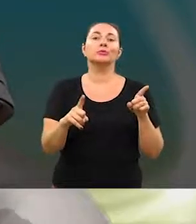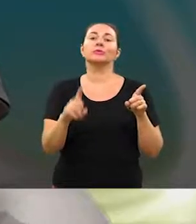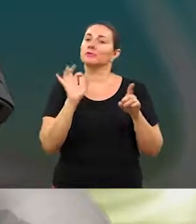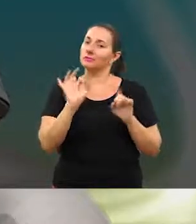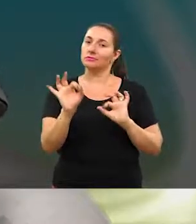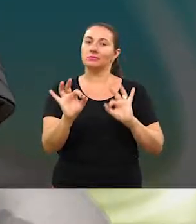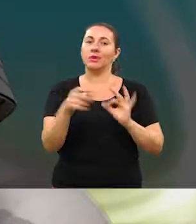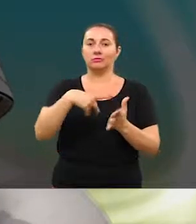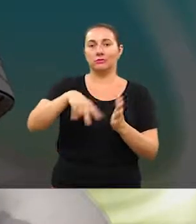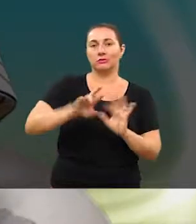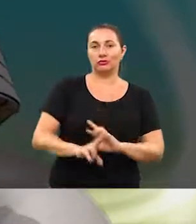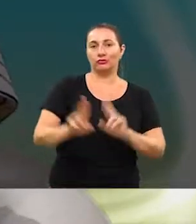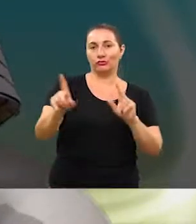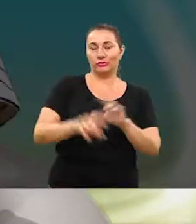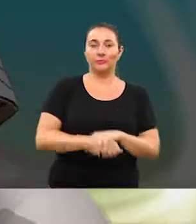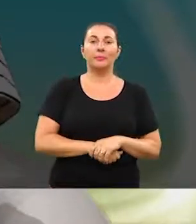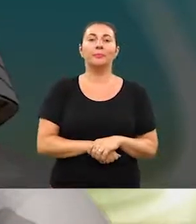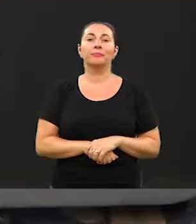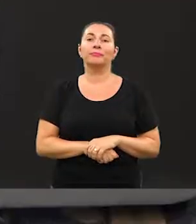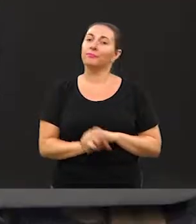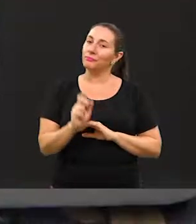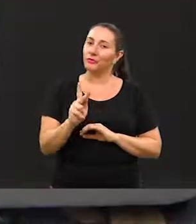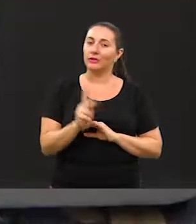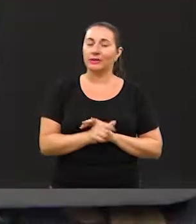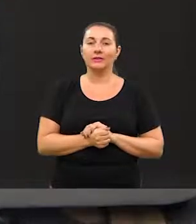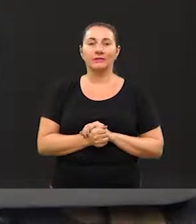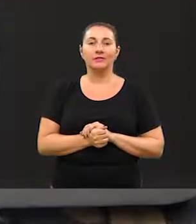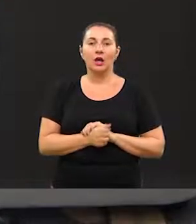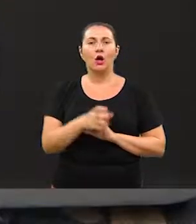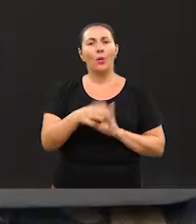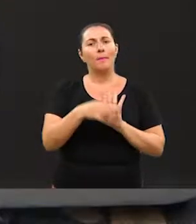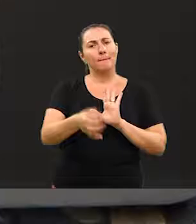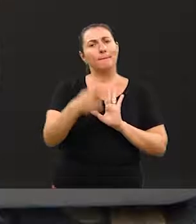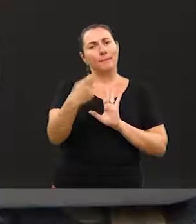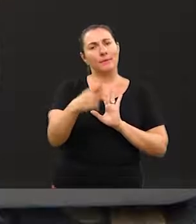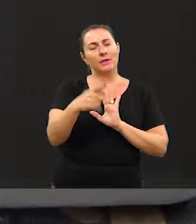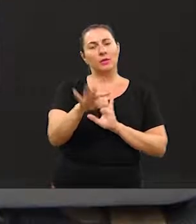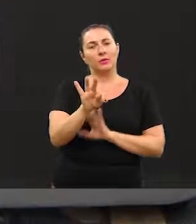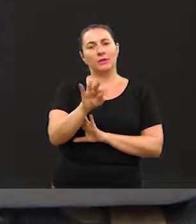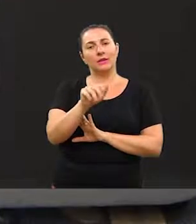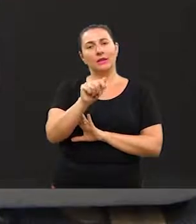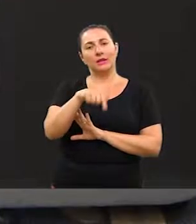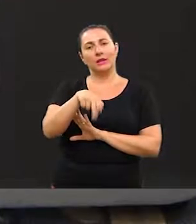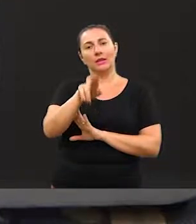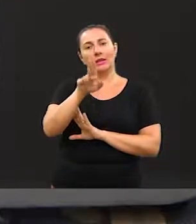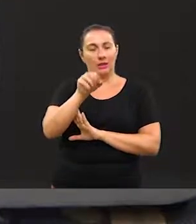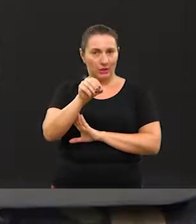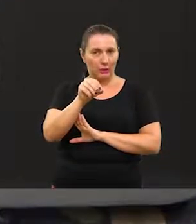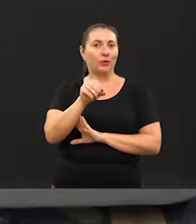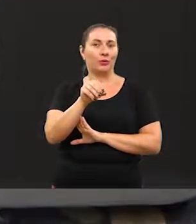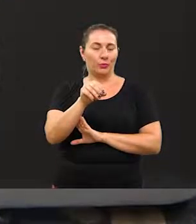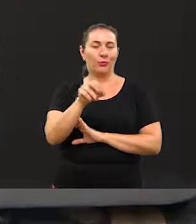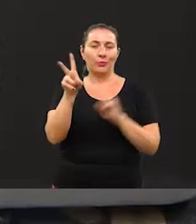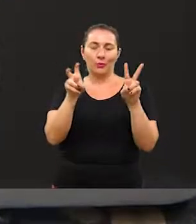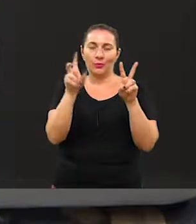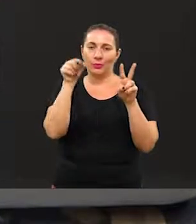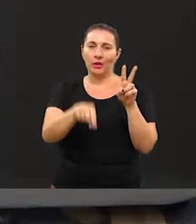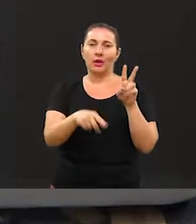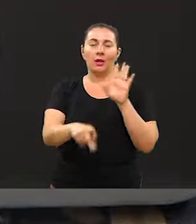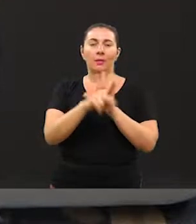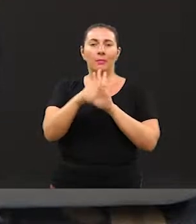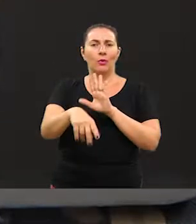com certeza vai sair uma dança diferente sempre. Tá certo. Nossa opinião sobre o tango, por exemplo, que a gente não falou